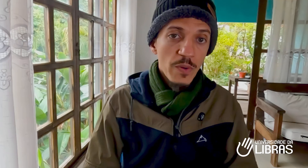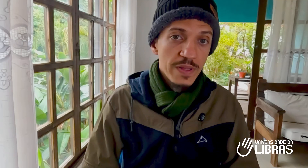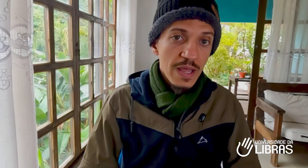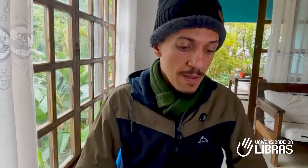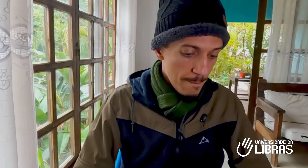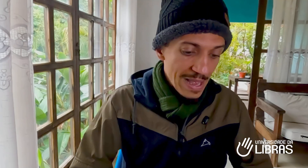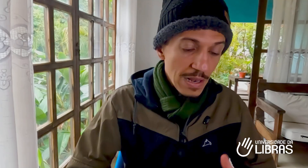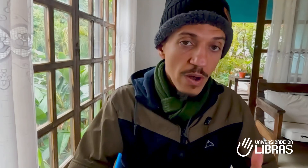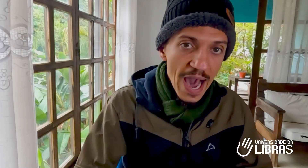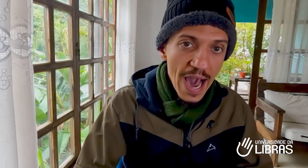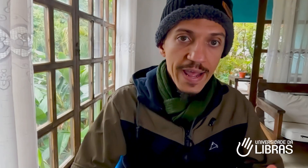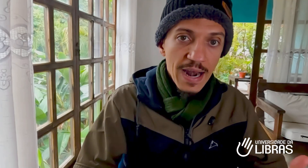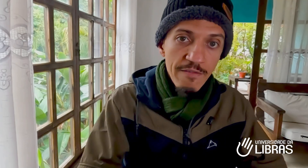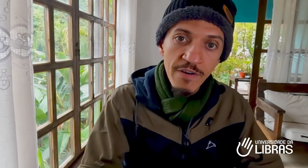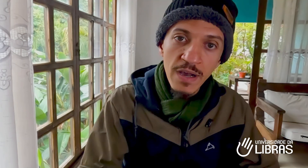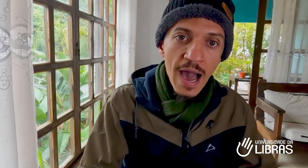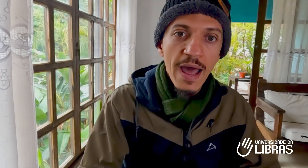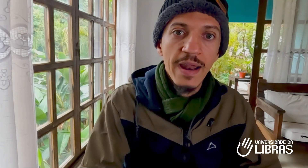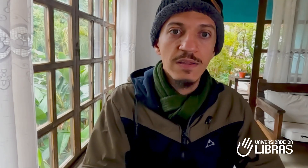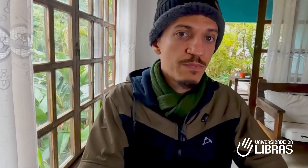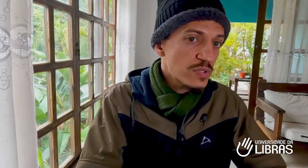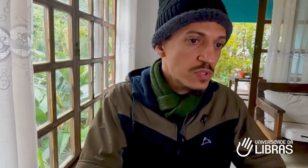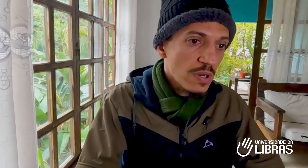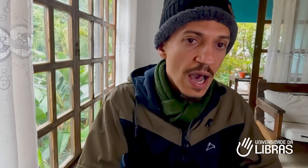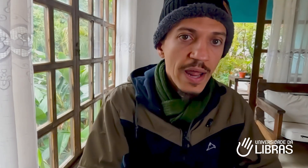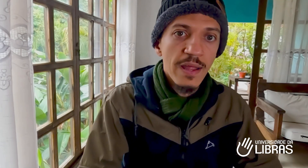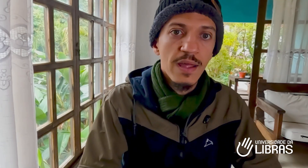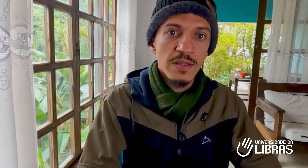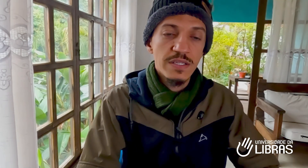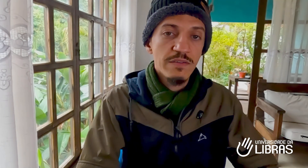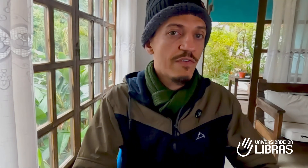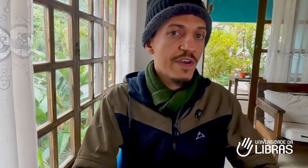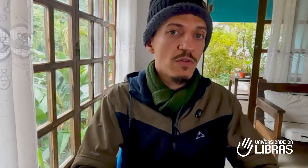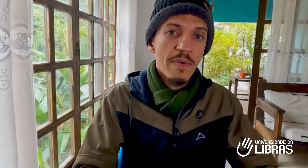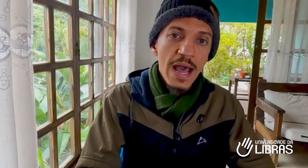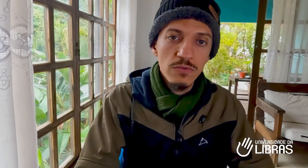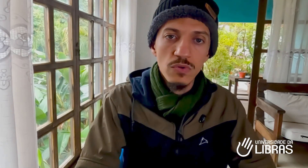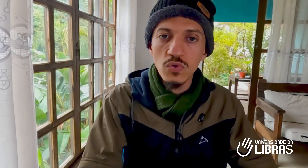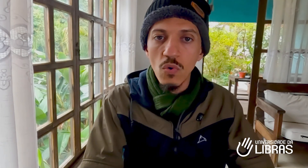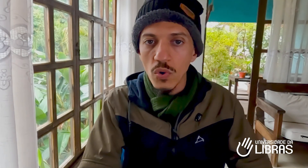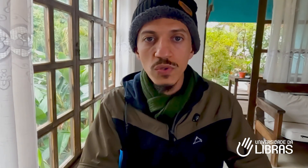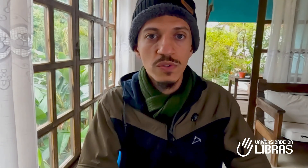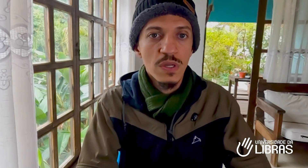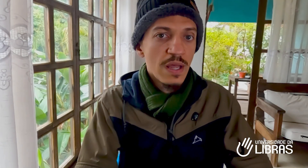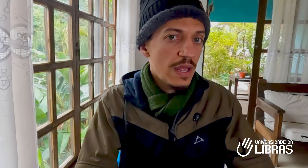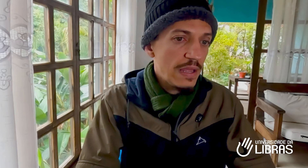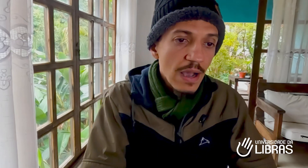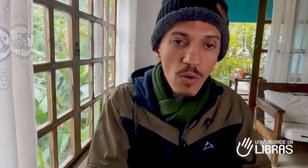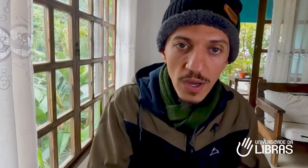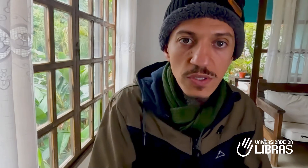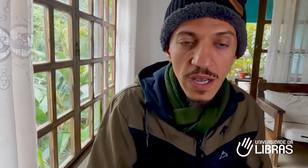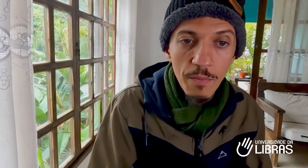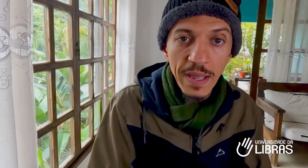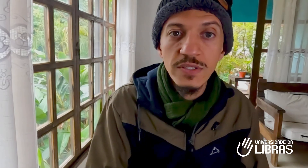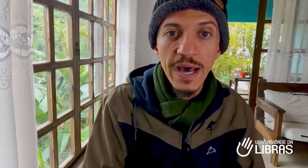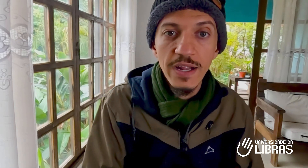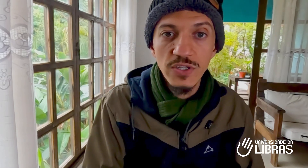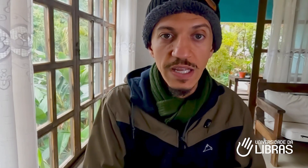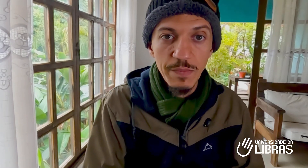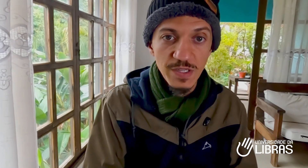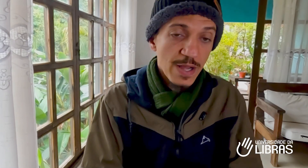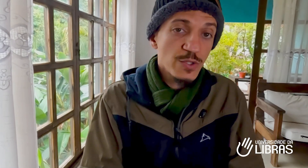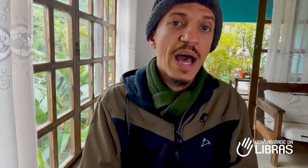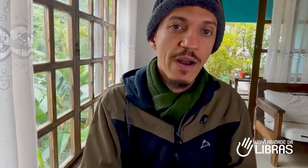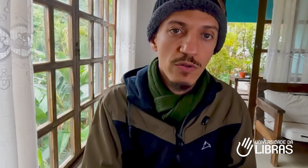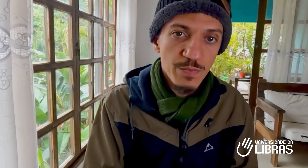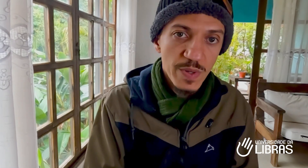para poder melhorarem, alavancarem, se posicionarem, desenvolvendo métodos, cursos, negócios realmente na área de